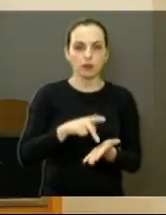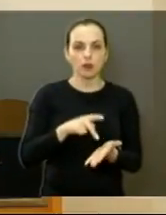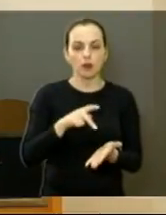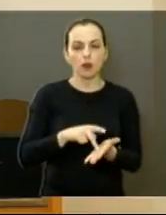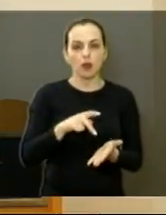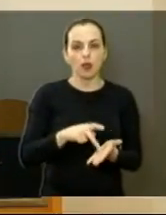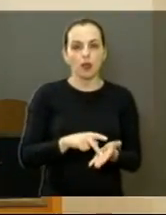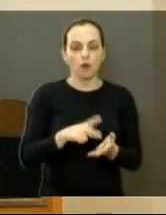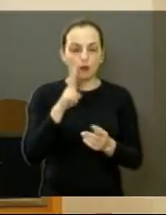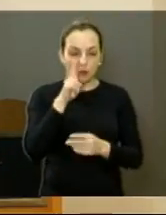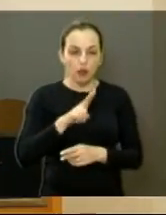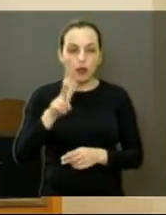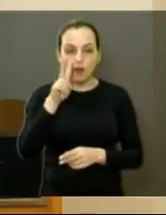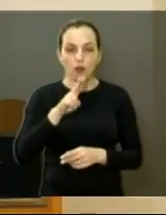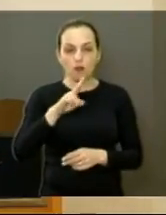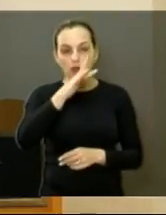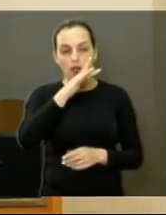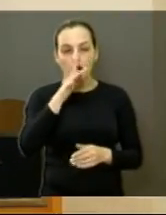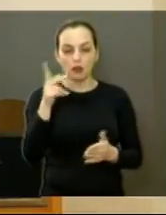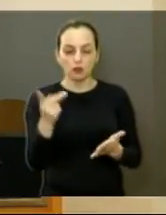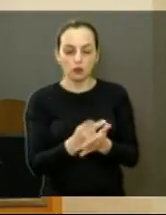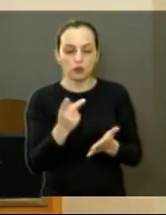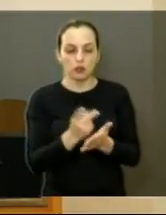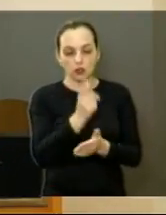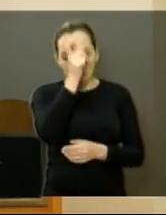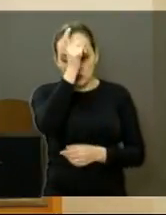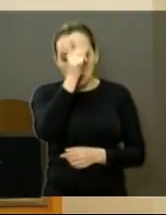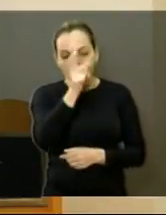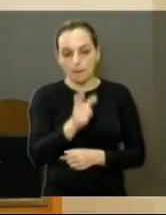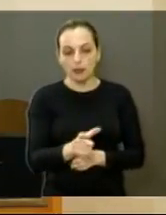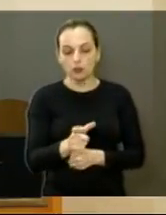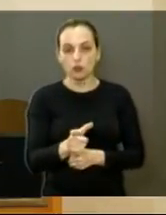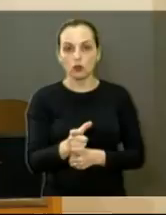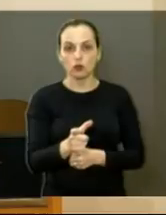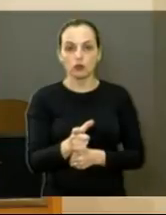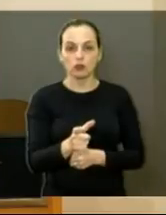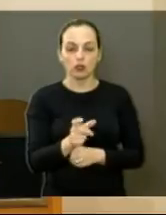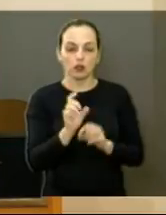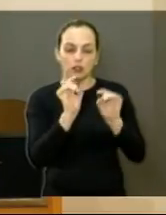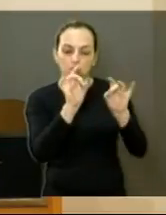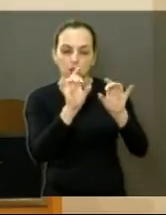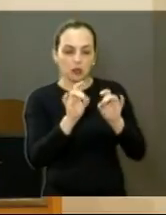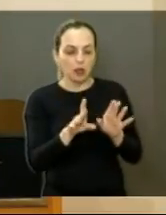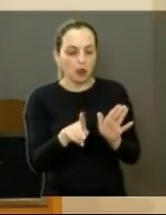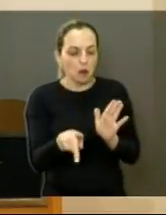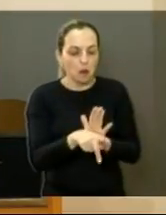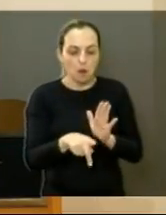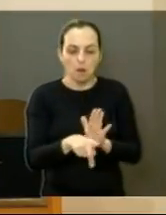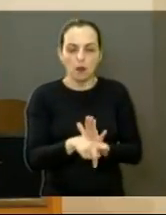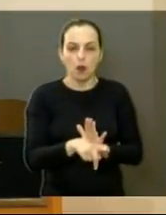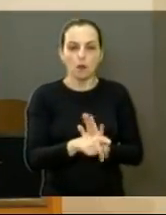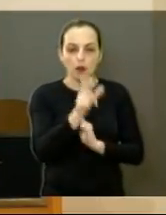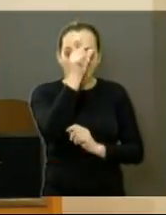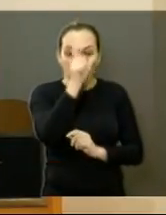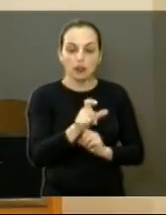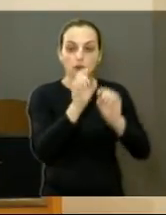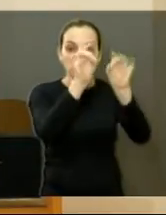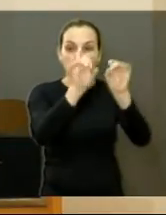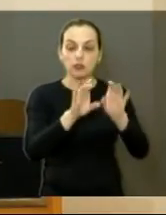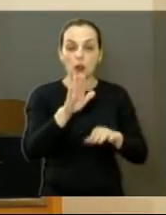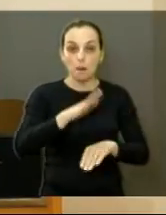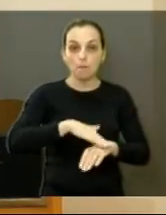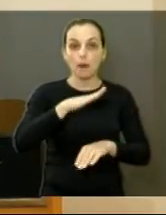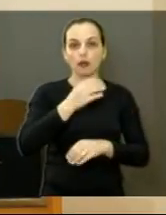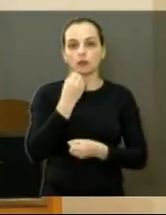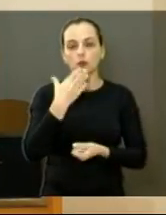possíveis defeitos da pessoa amada, com particularidades que a tornam ainda mais especial. Uma